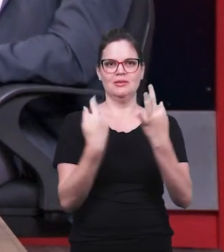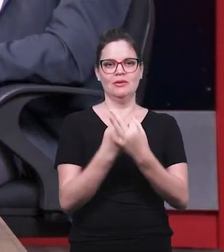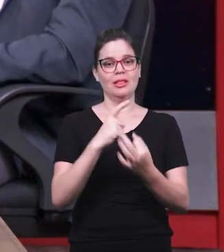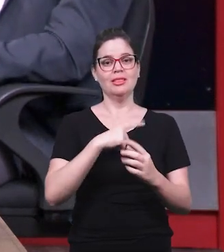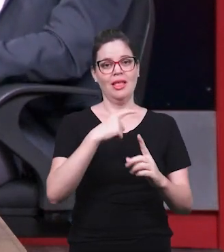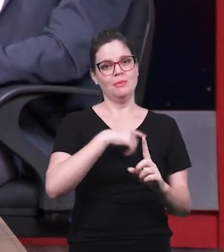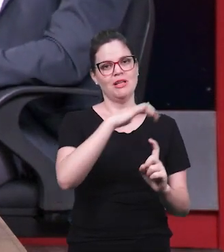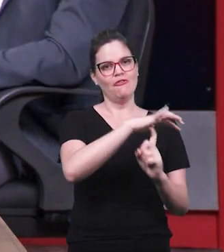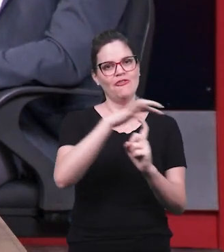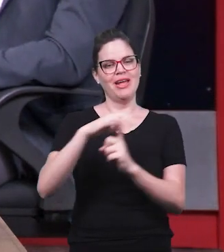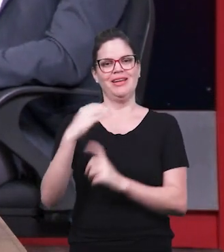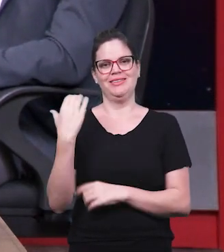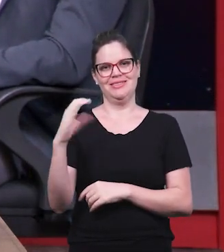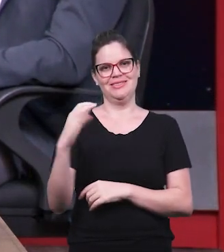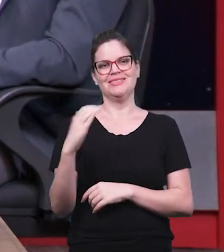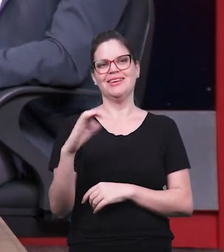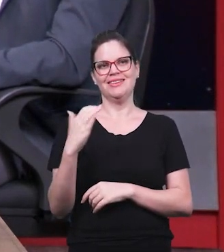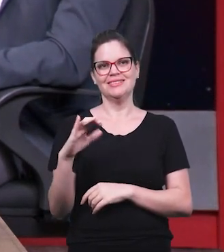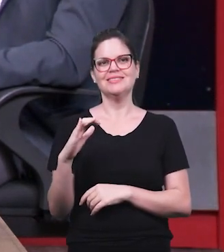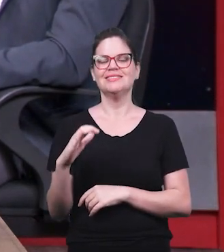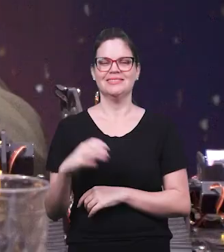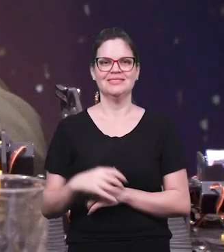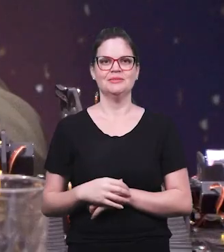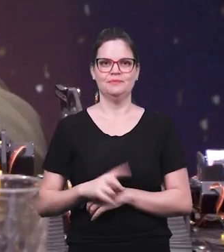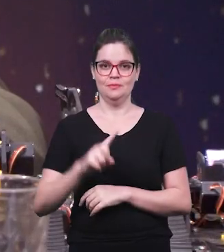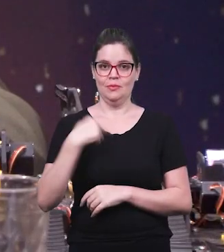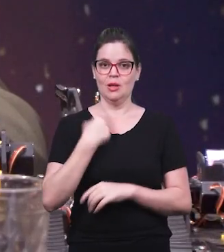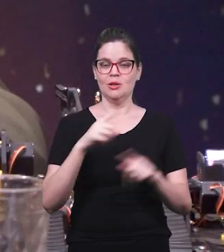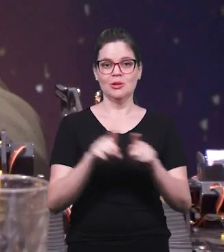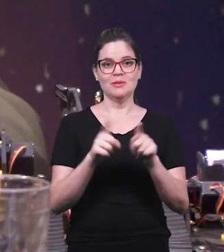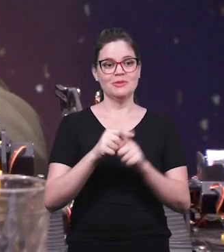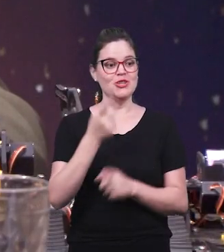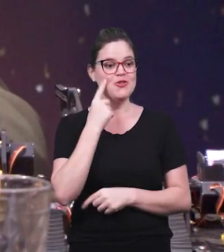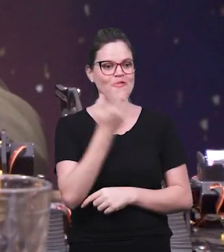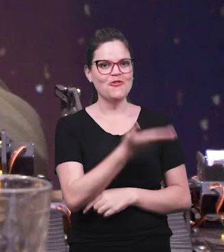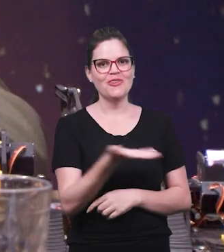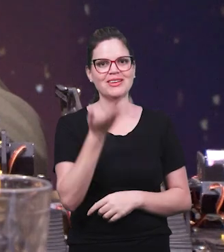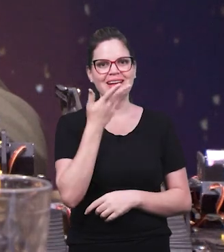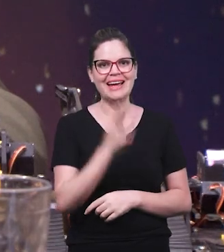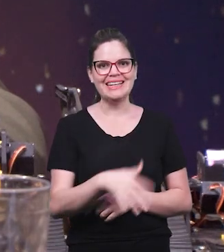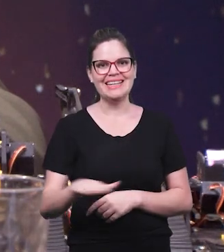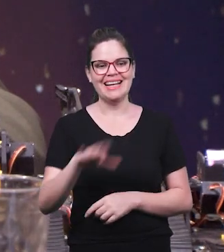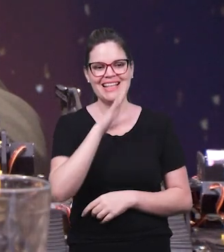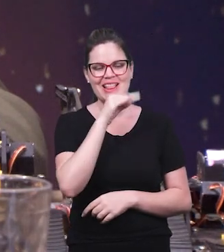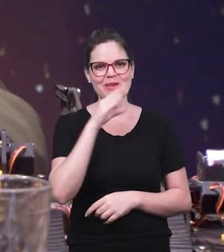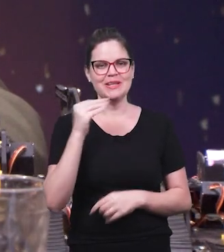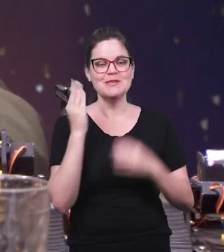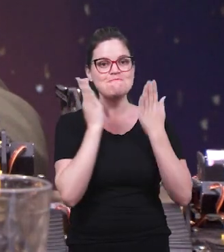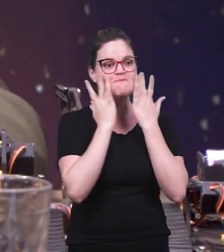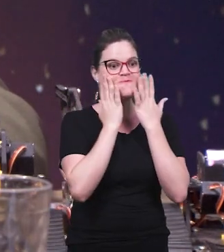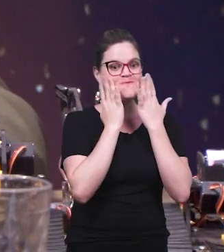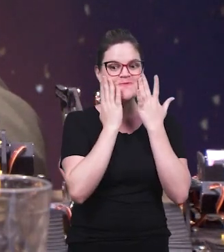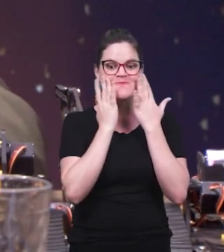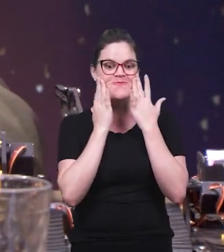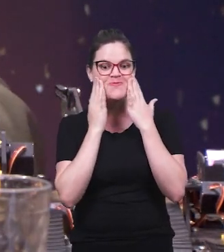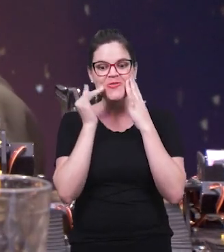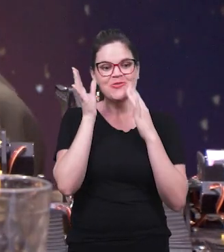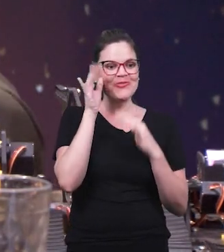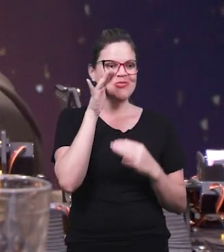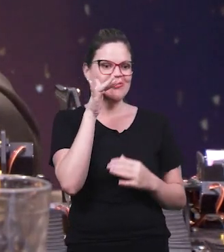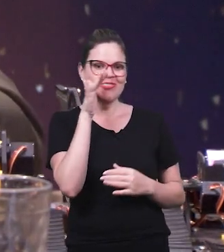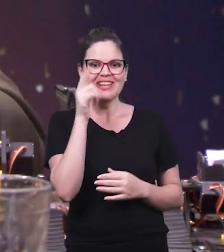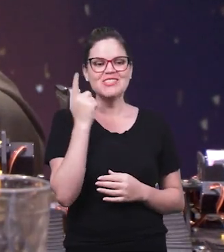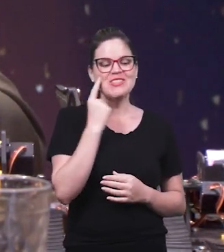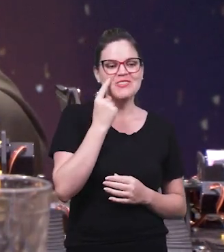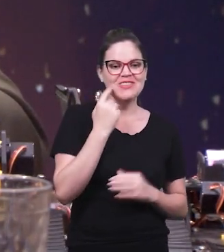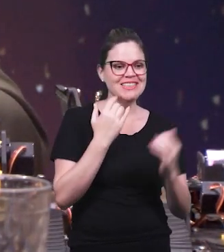a Feira de Ciências. Feira de Ciências. E isso aí a gente vê também no olho da criança ali, do adolescente. Essa aproximação